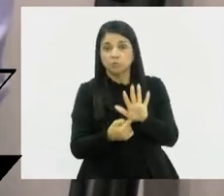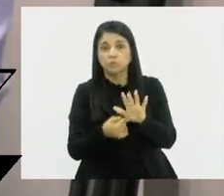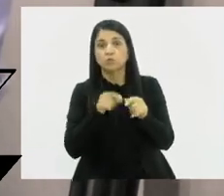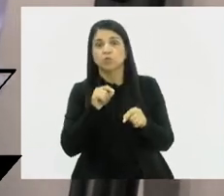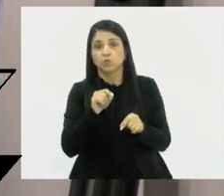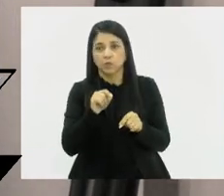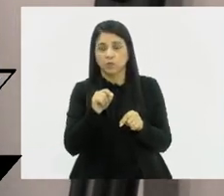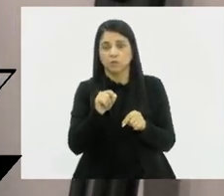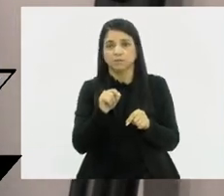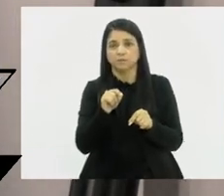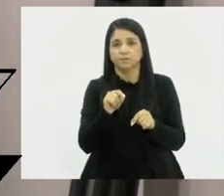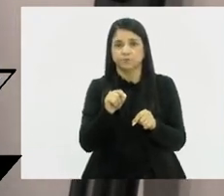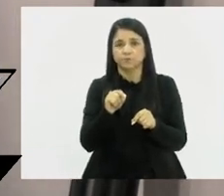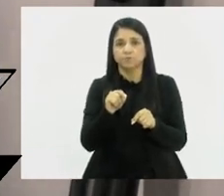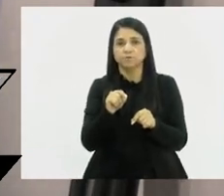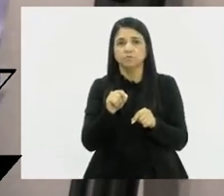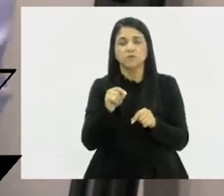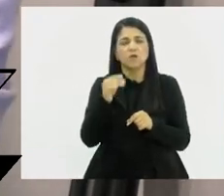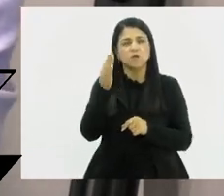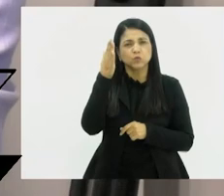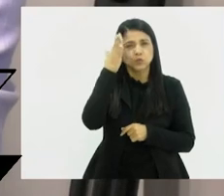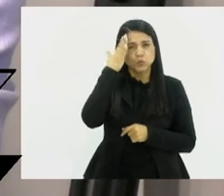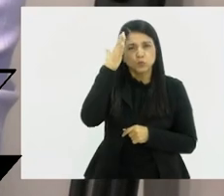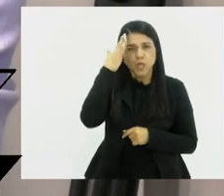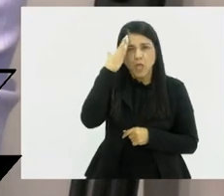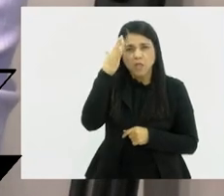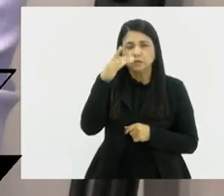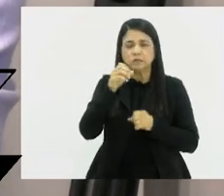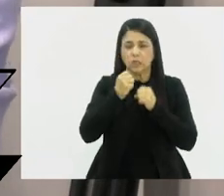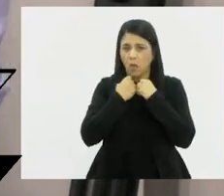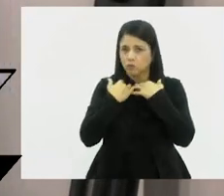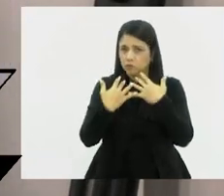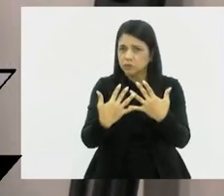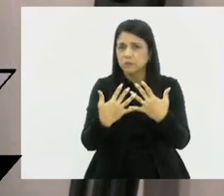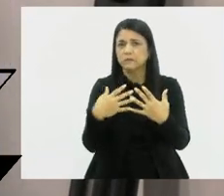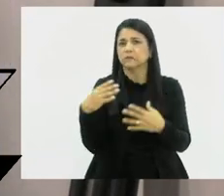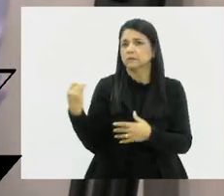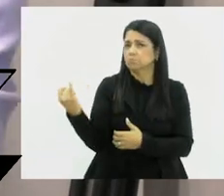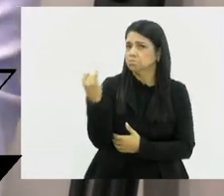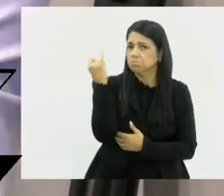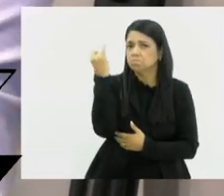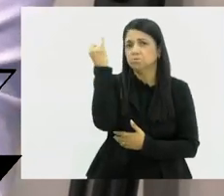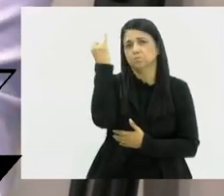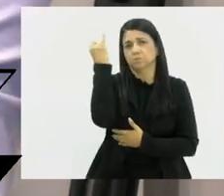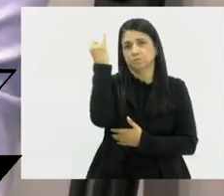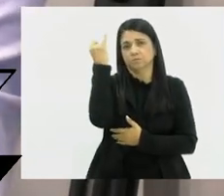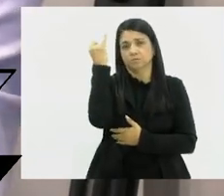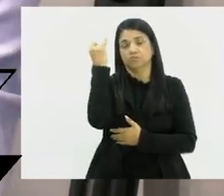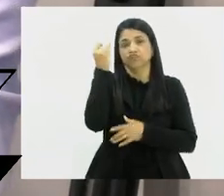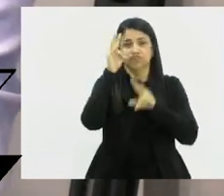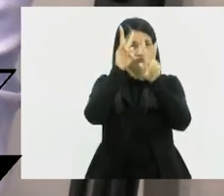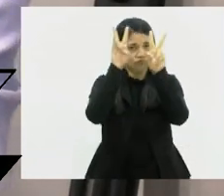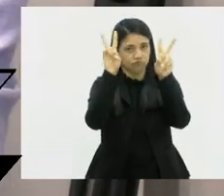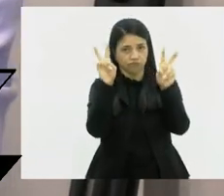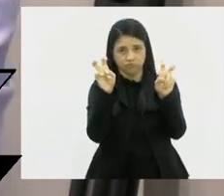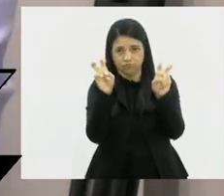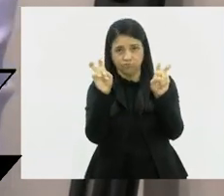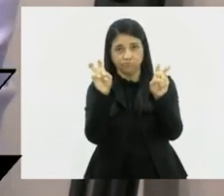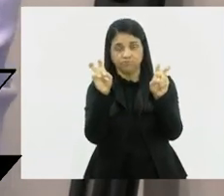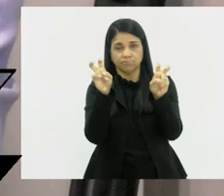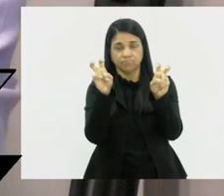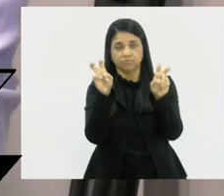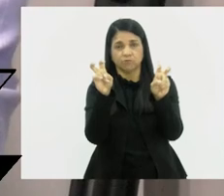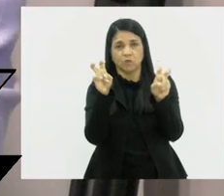não obstante ao sucesso da audiência, da importância do tema, não